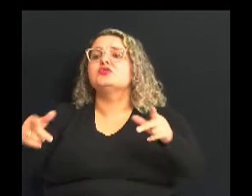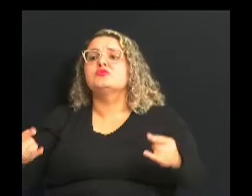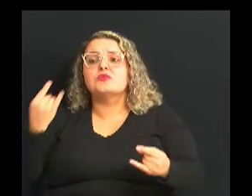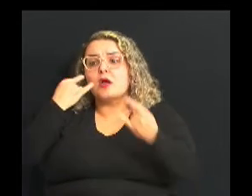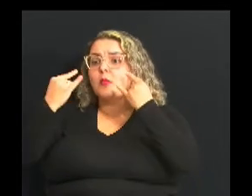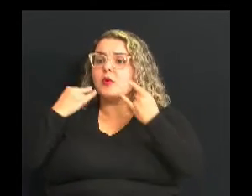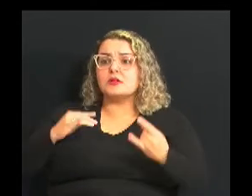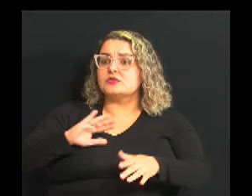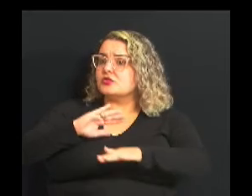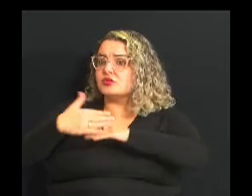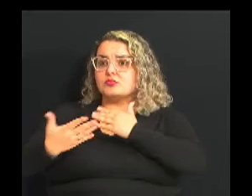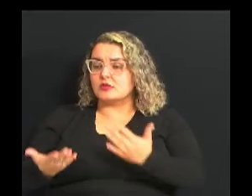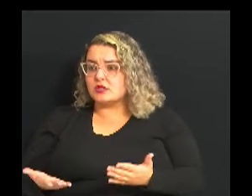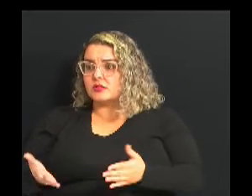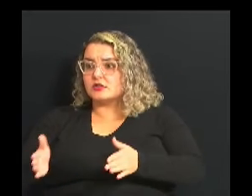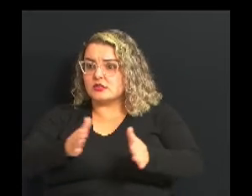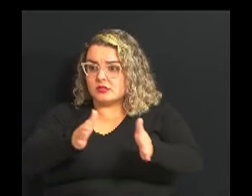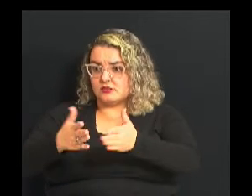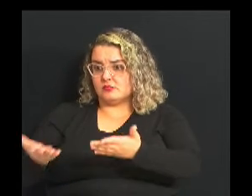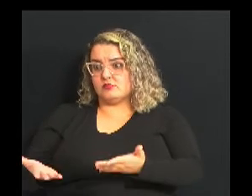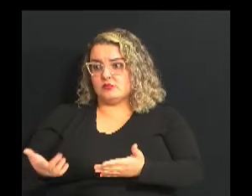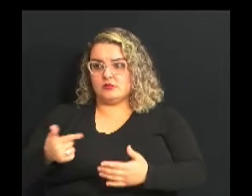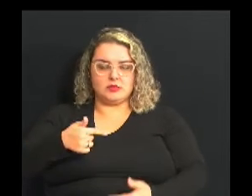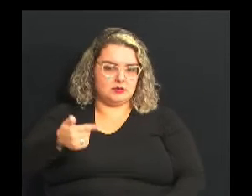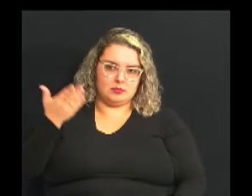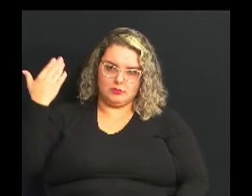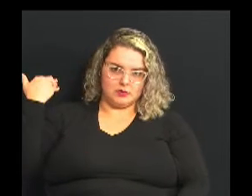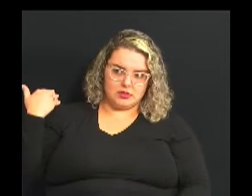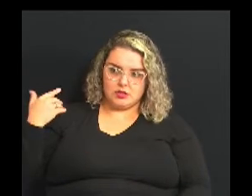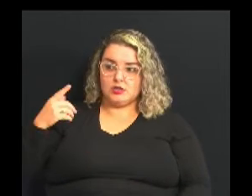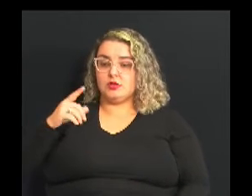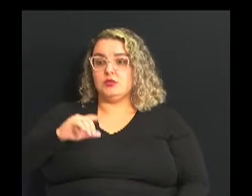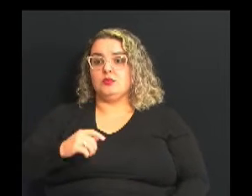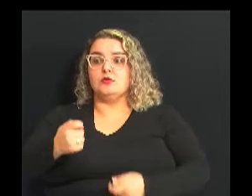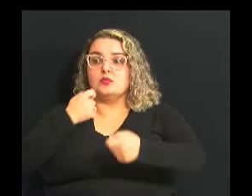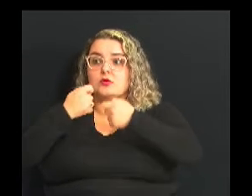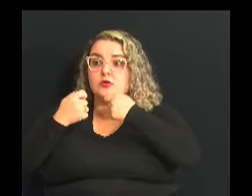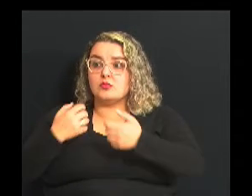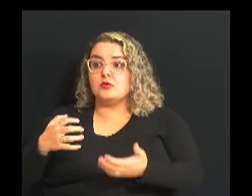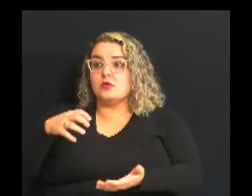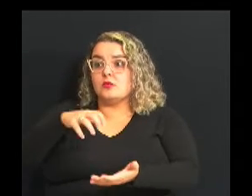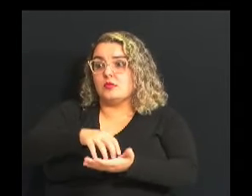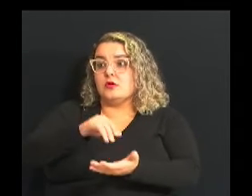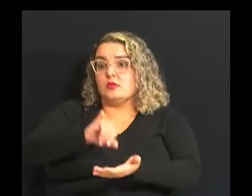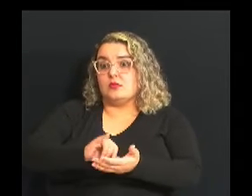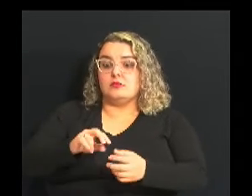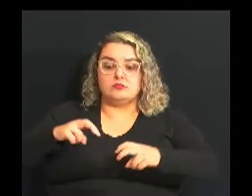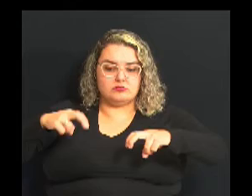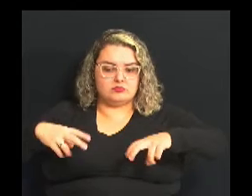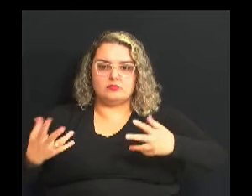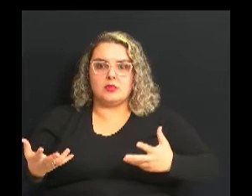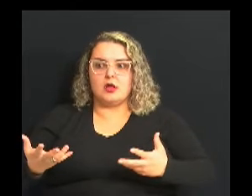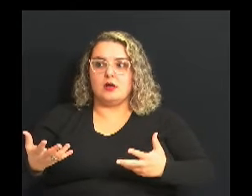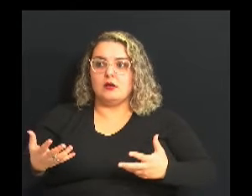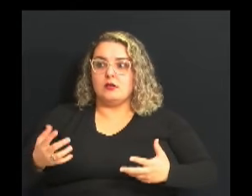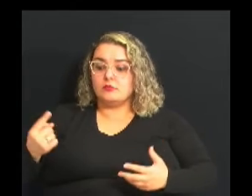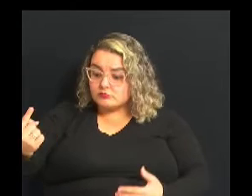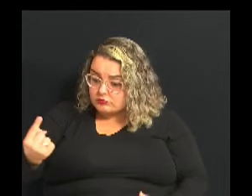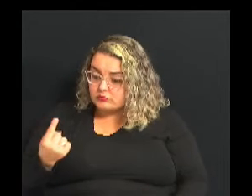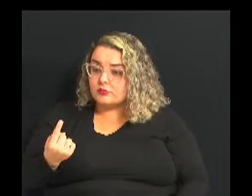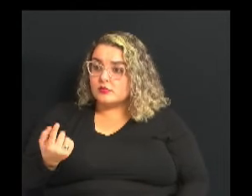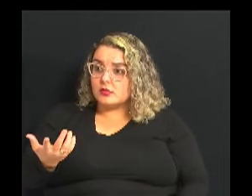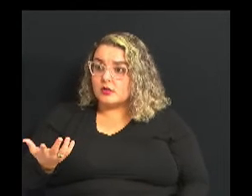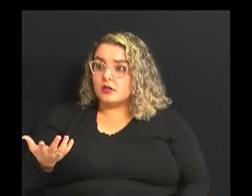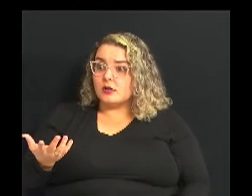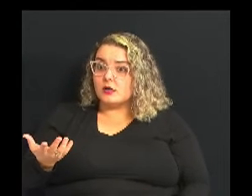bairros. Recentemente, semana passada, retrasada, nossos repórteres foram no centro da cidade para almoçar, foram abordados até por uma pessoa que estava ali em situação